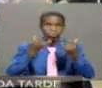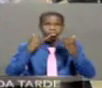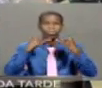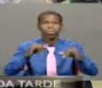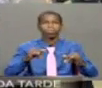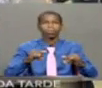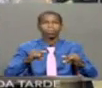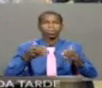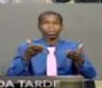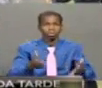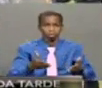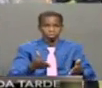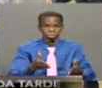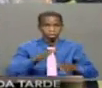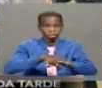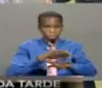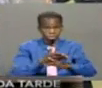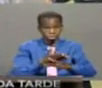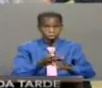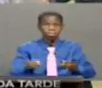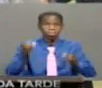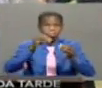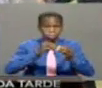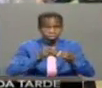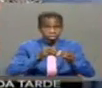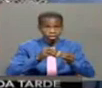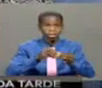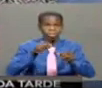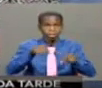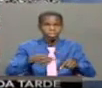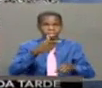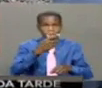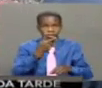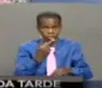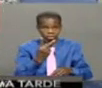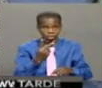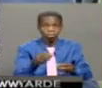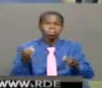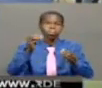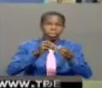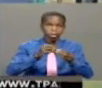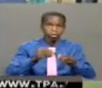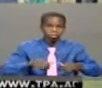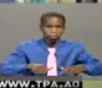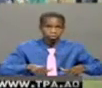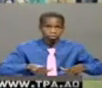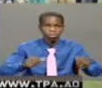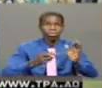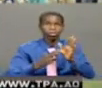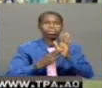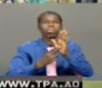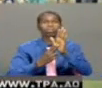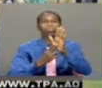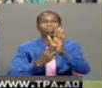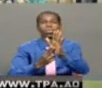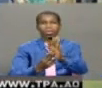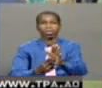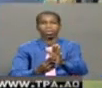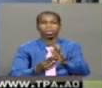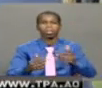mas entretanto nos próximos serviços de informação da Televisão Pública de Angola vamos mostrar os momentos que